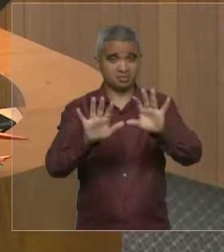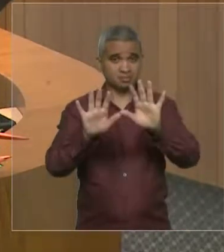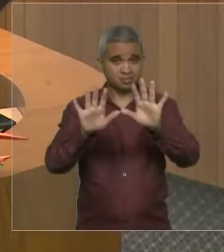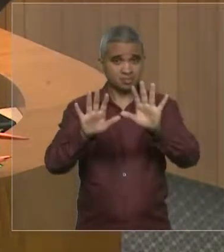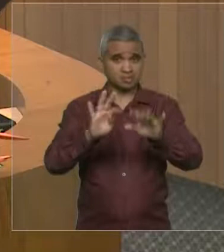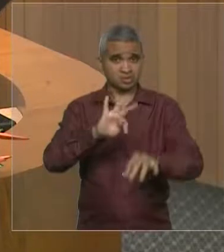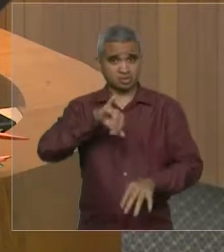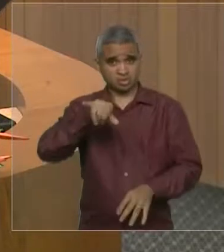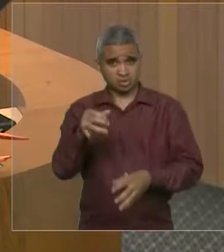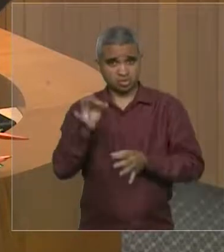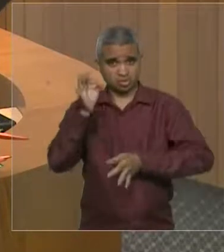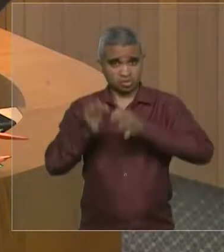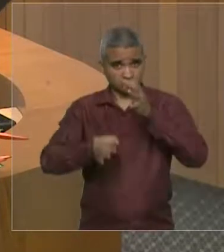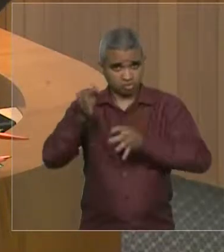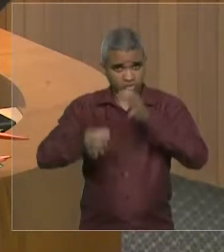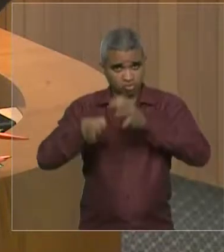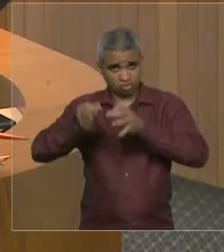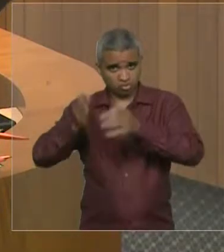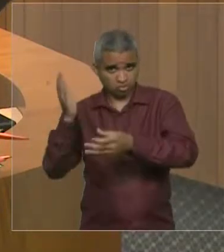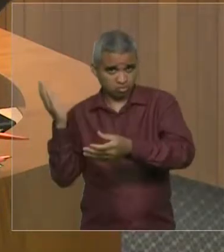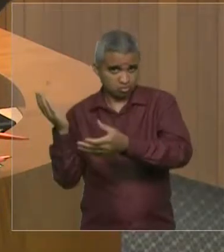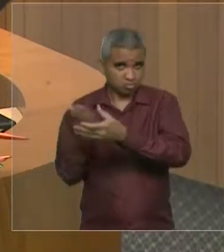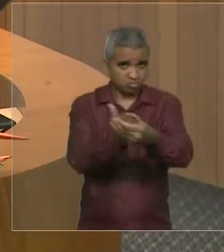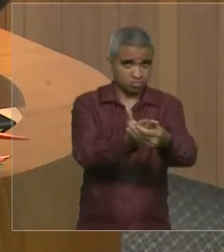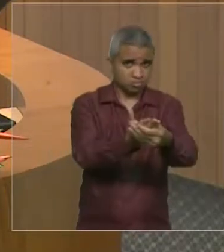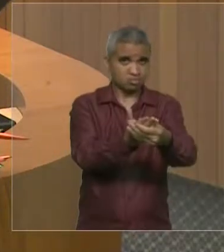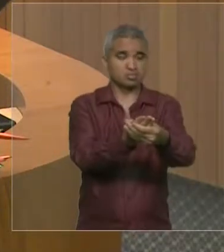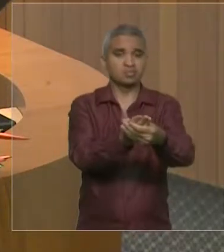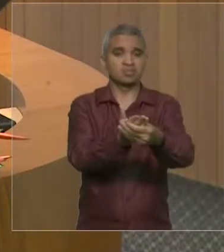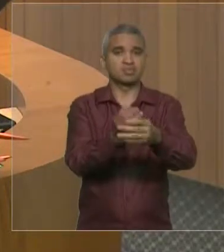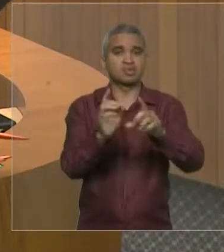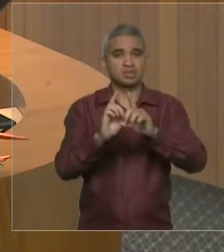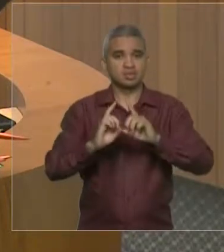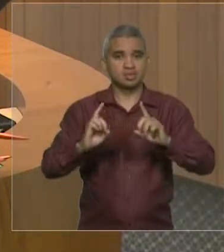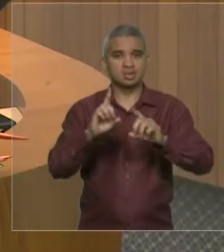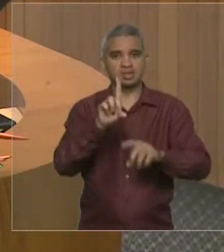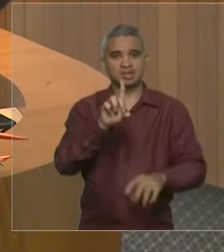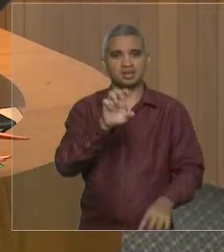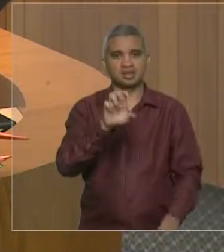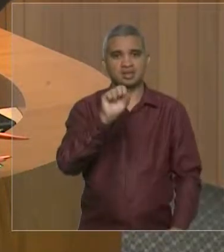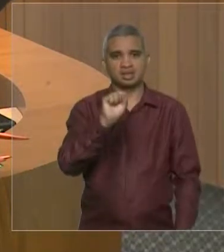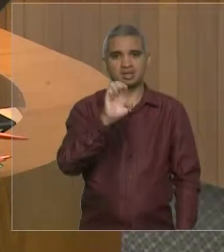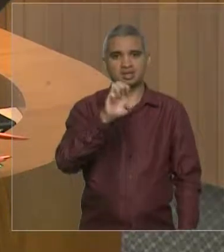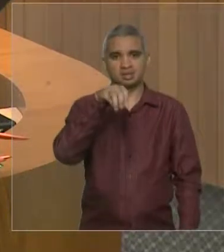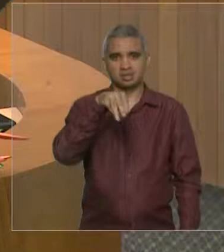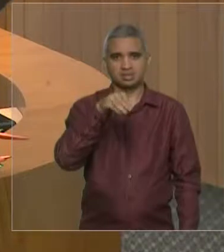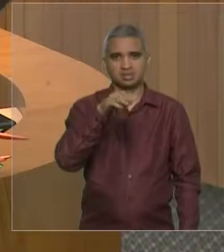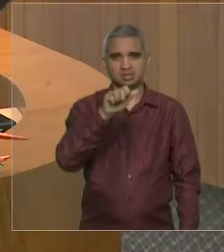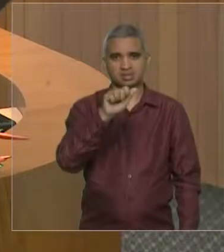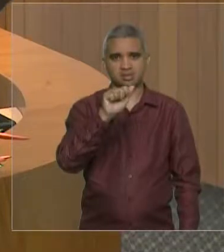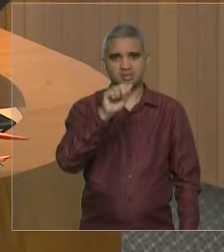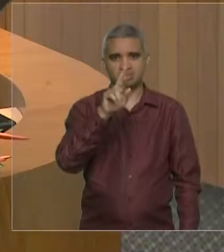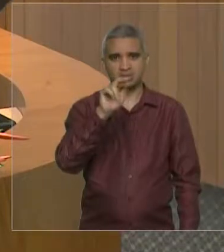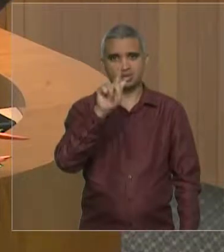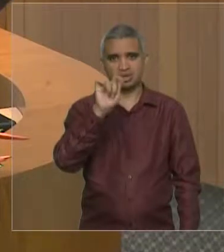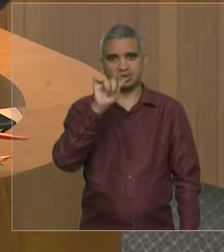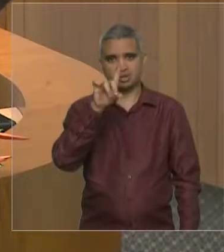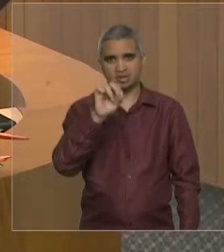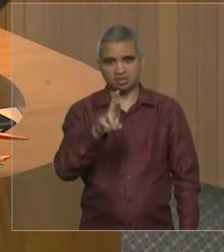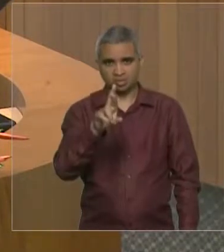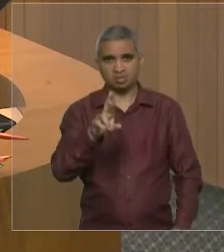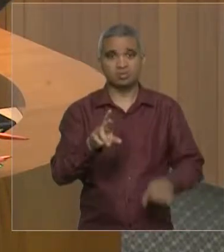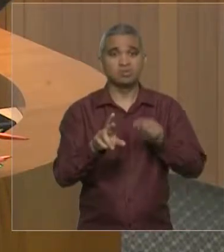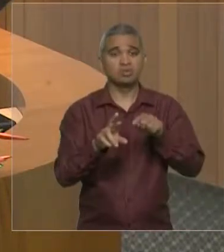Justiça. Foi para o desembargador Paulo Velten, que transferiu por preferência para o desembargador do